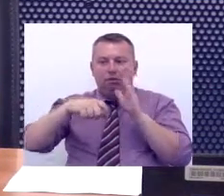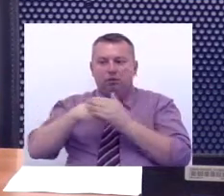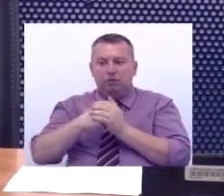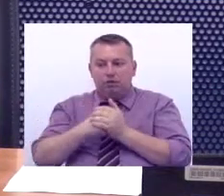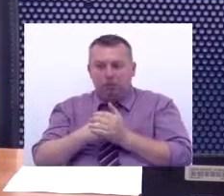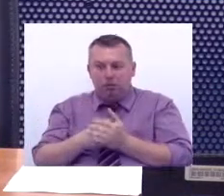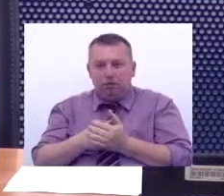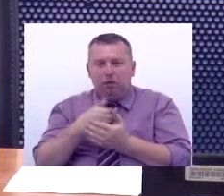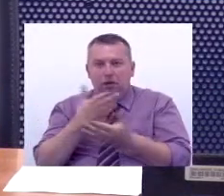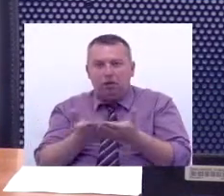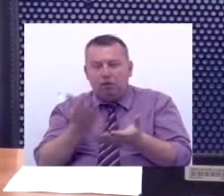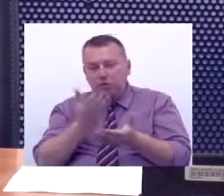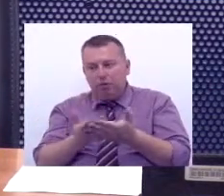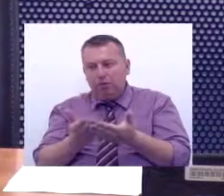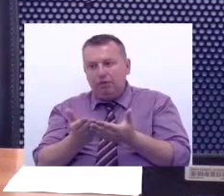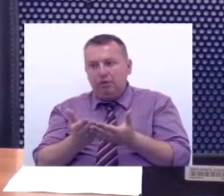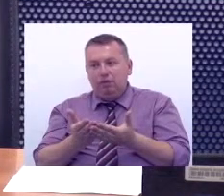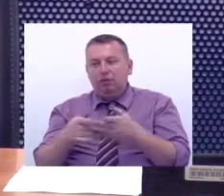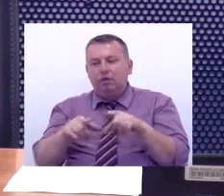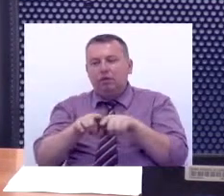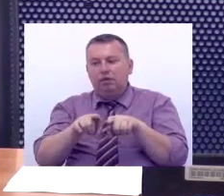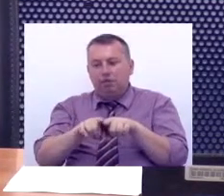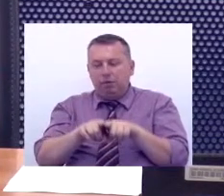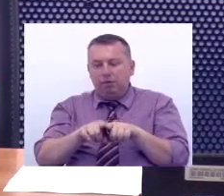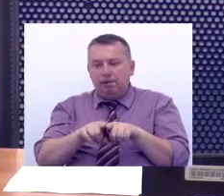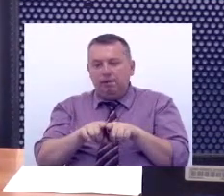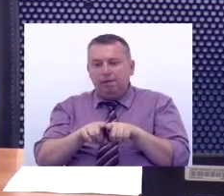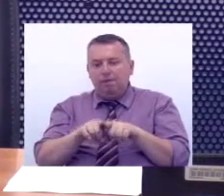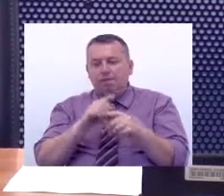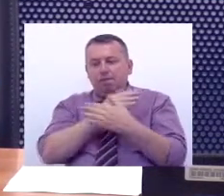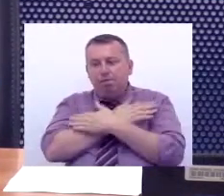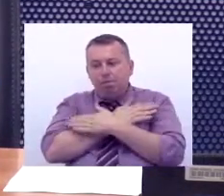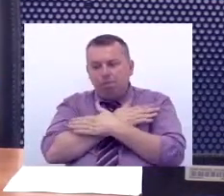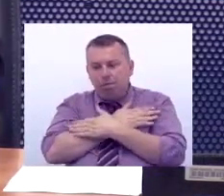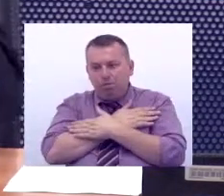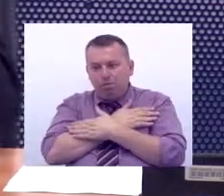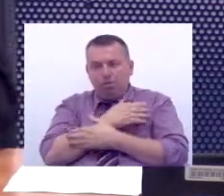Guarupaz, né? E a questão do desemprego,